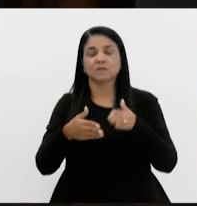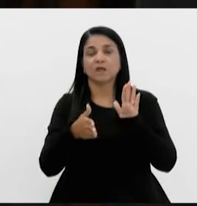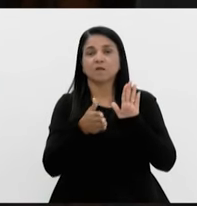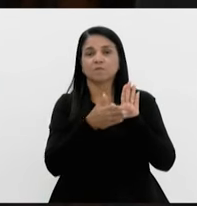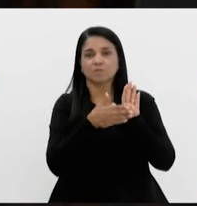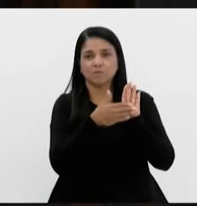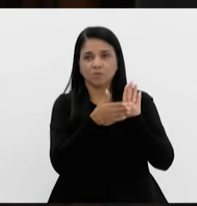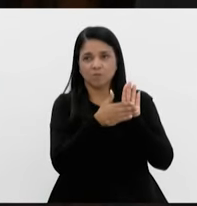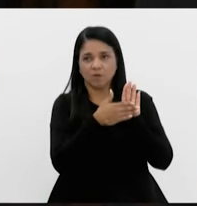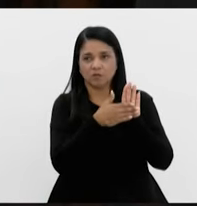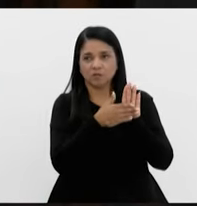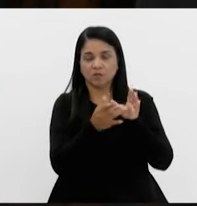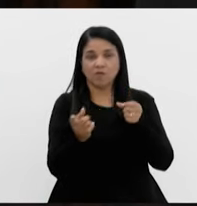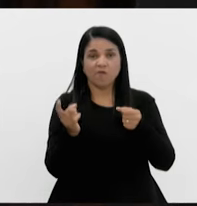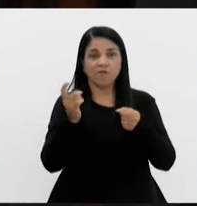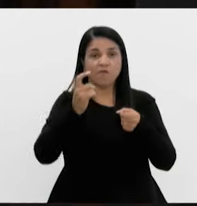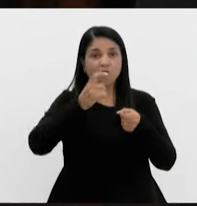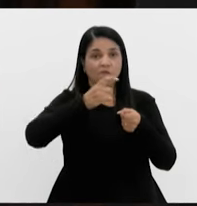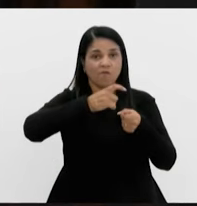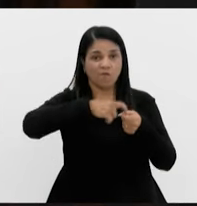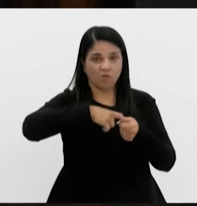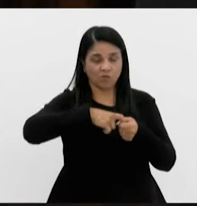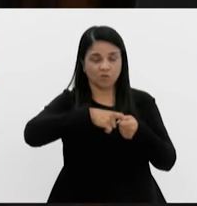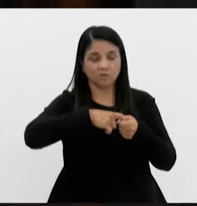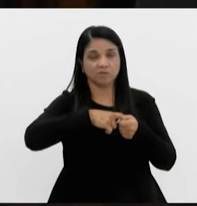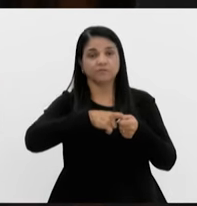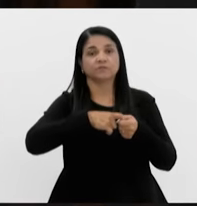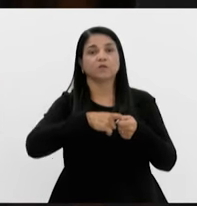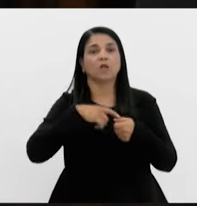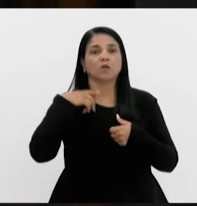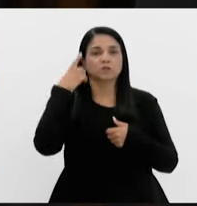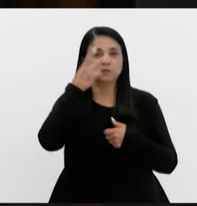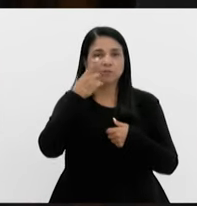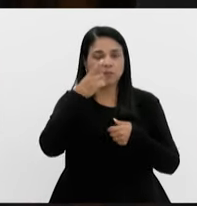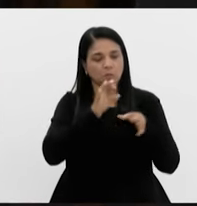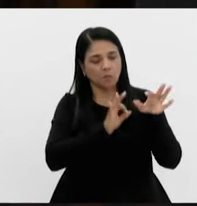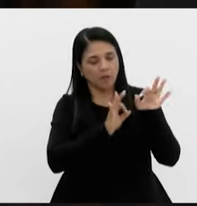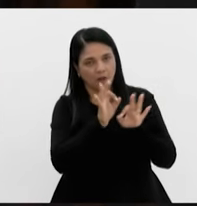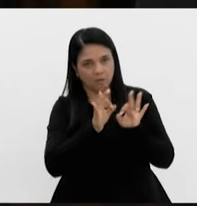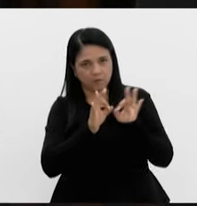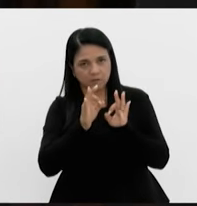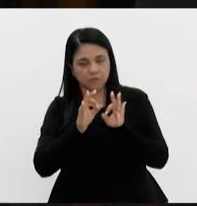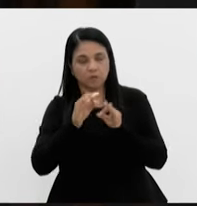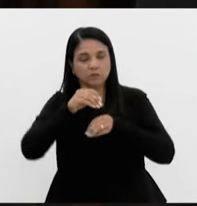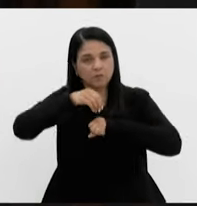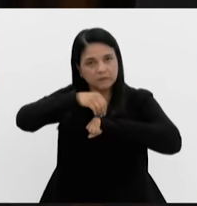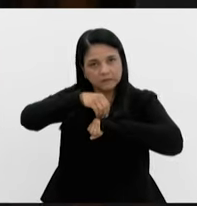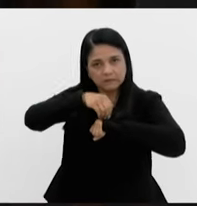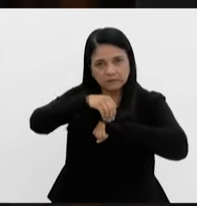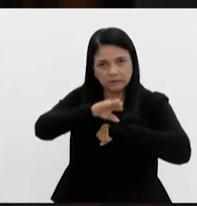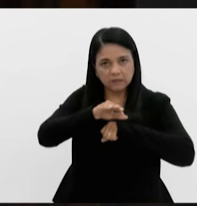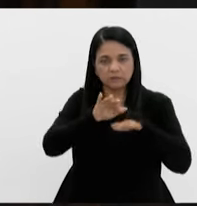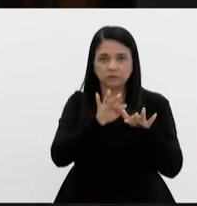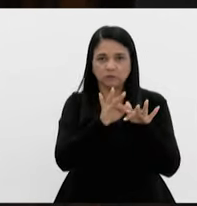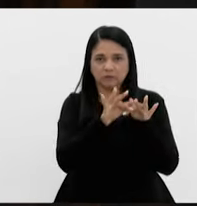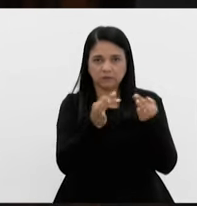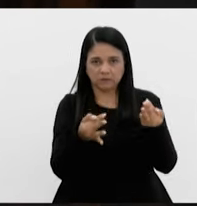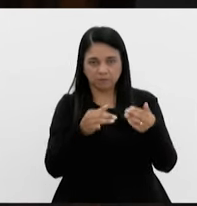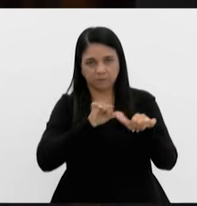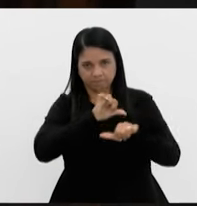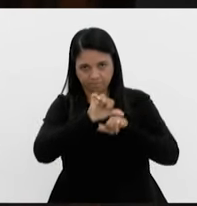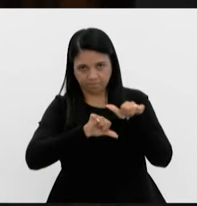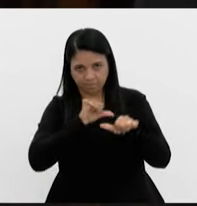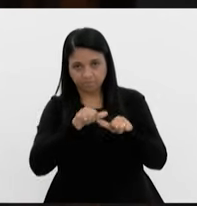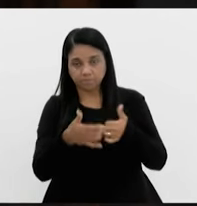proposta retorna ao autor para elaboração da indicação simples